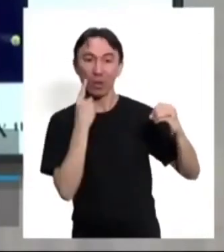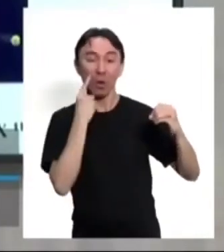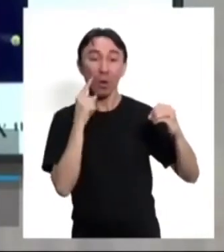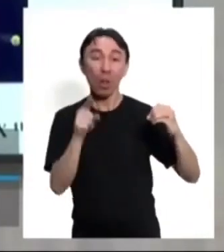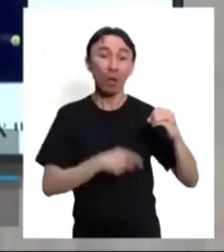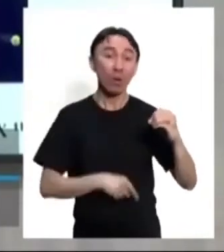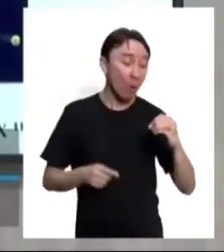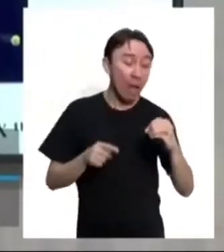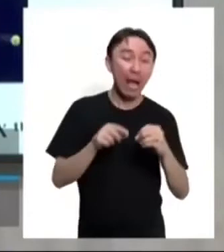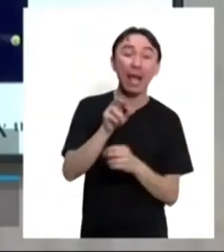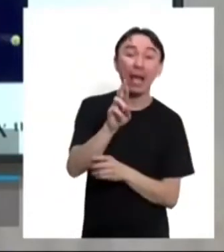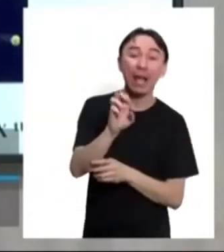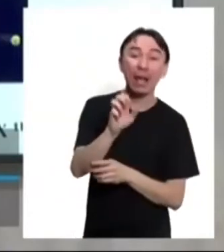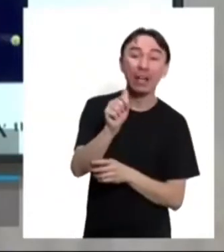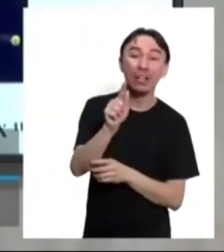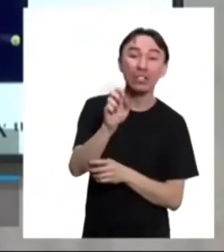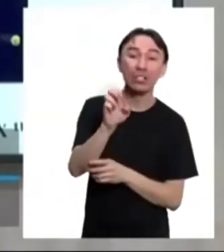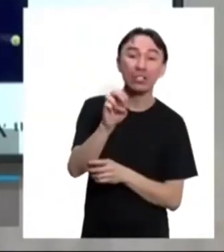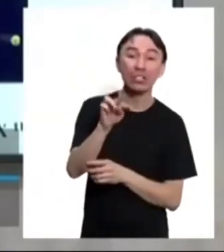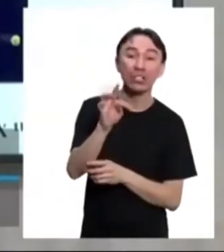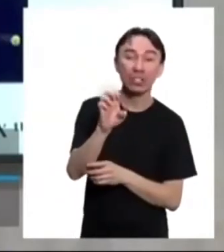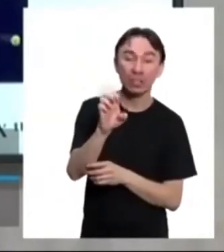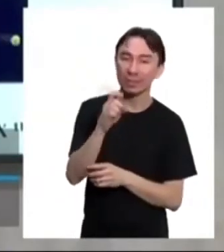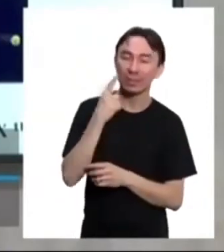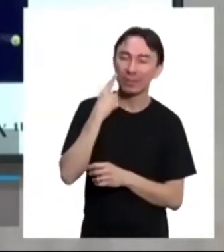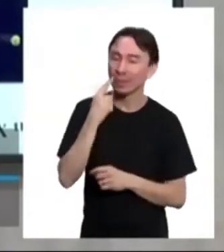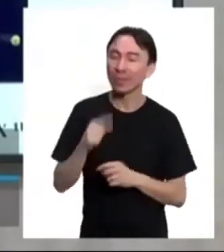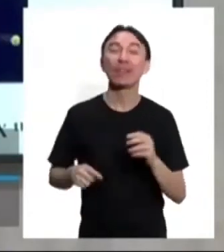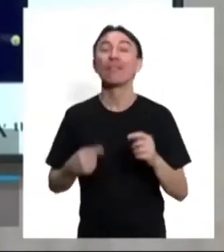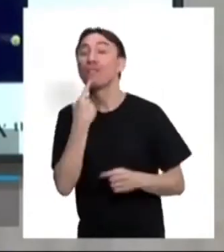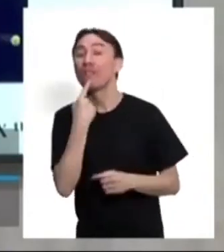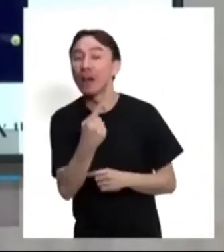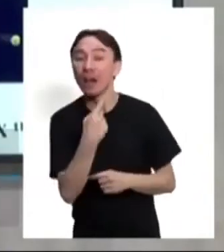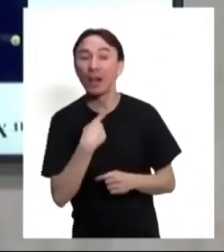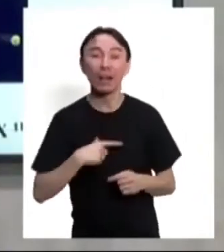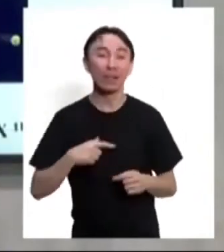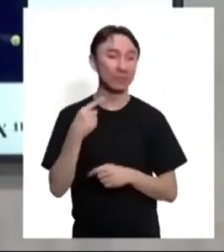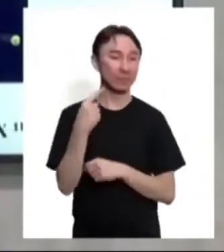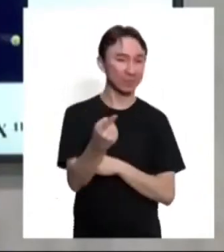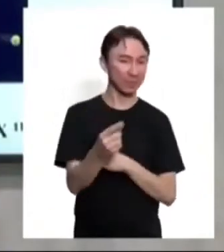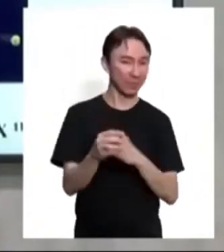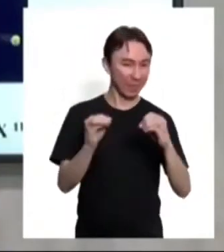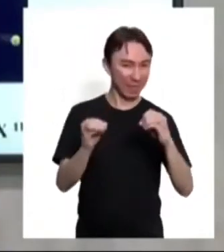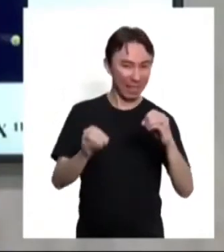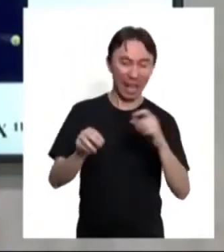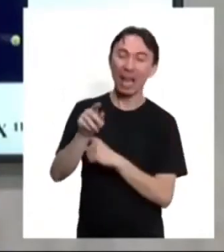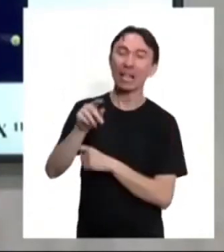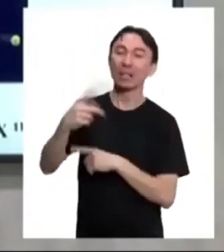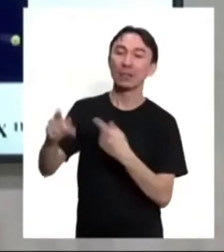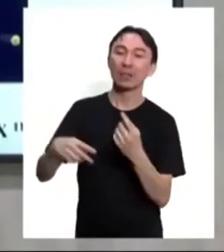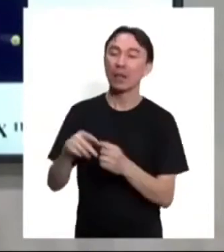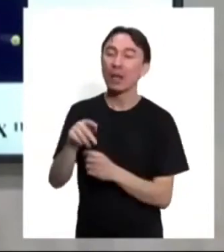Aí se ele fala, eu emiti tantas partículas, aí eu coloco no produto.